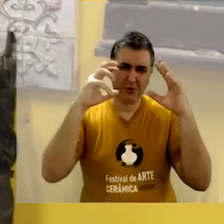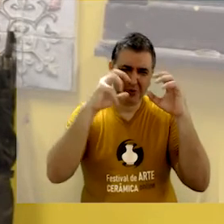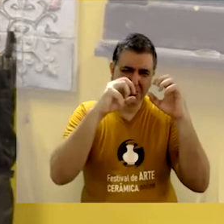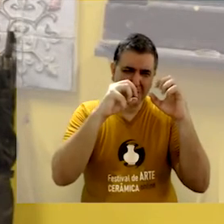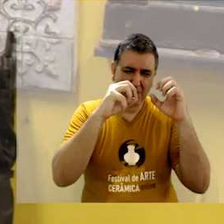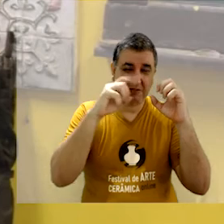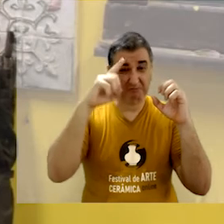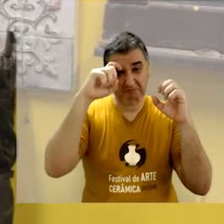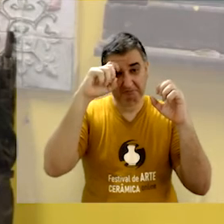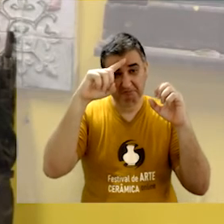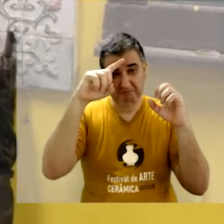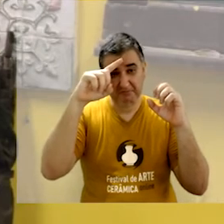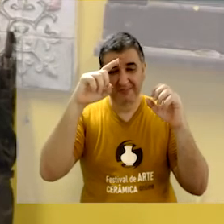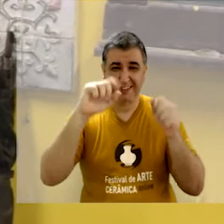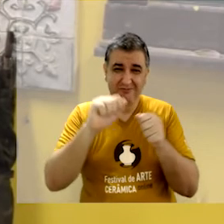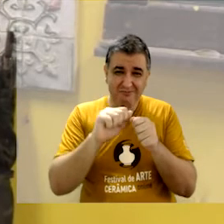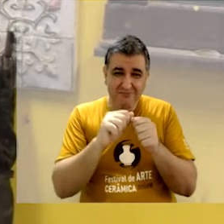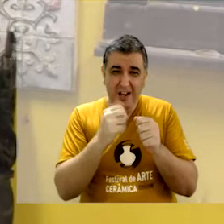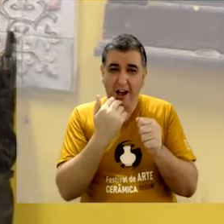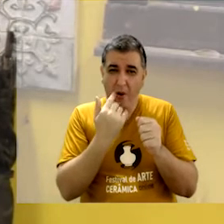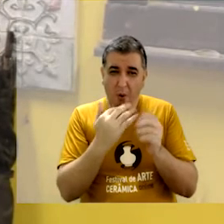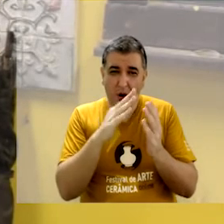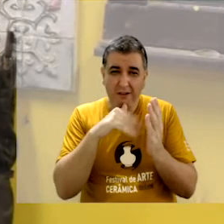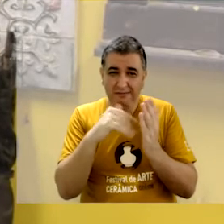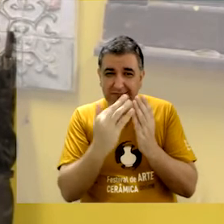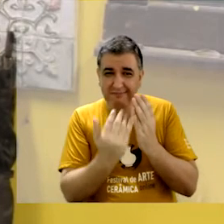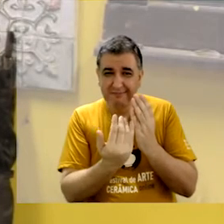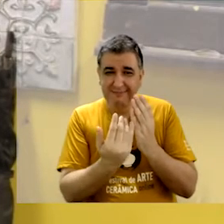desenhar. A desvantagem da cerâmica é